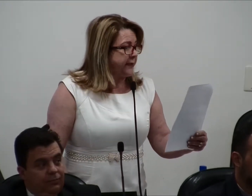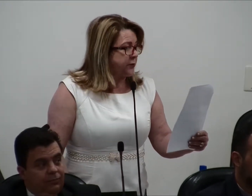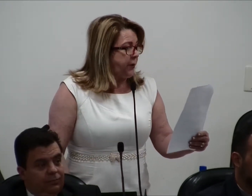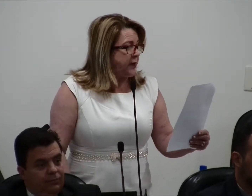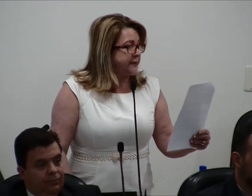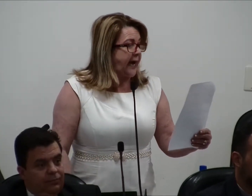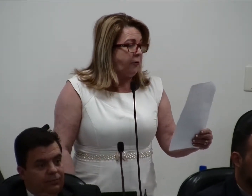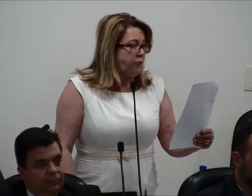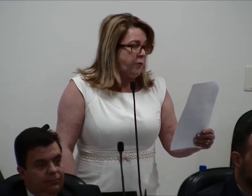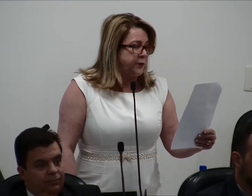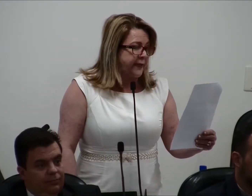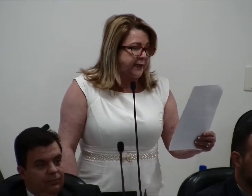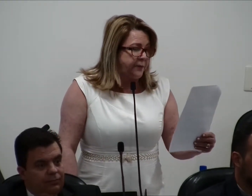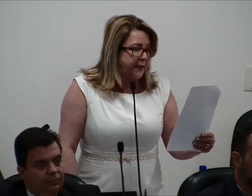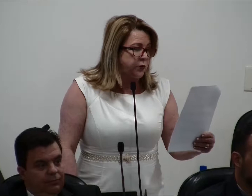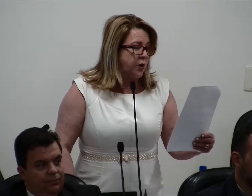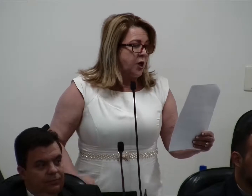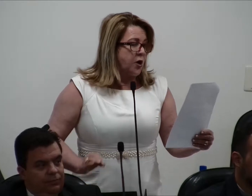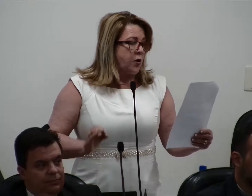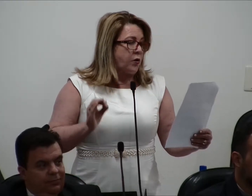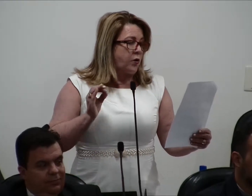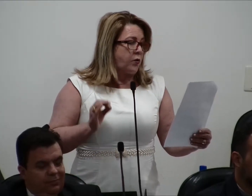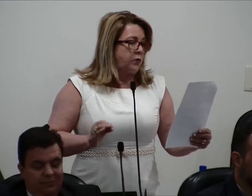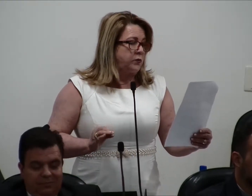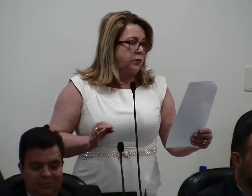recebido resposta alguma do requerimento,